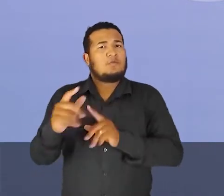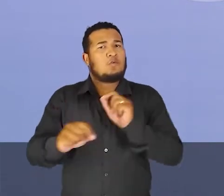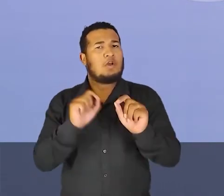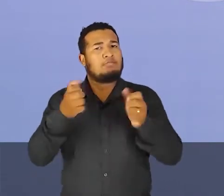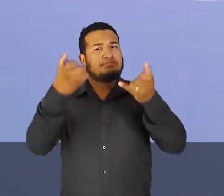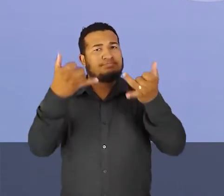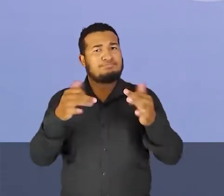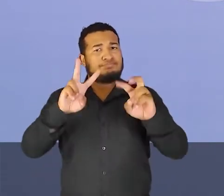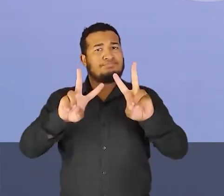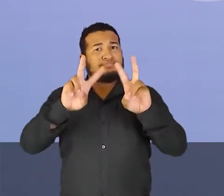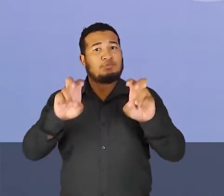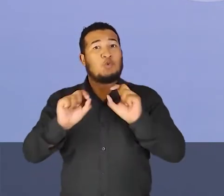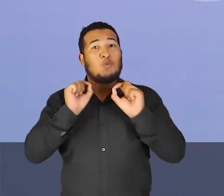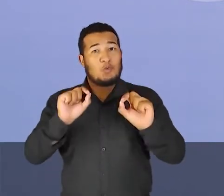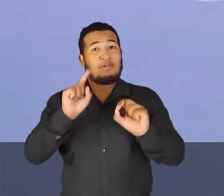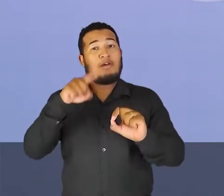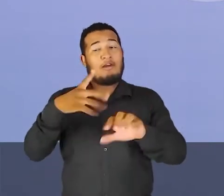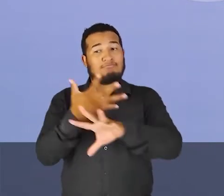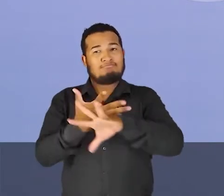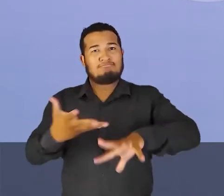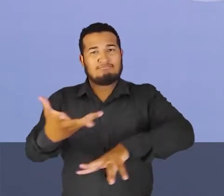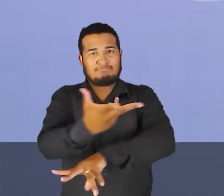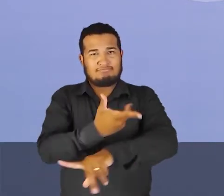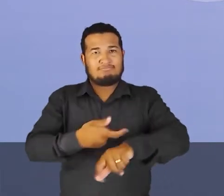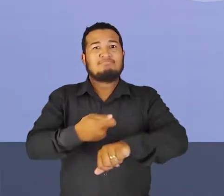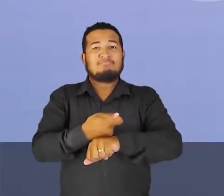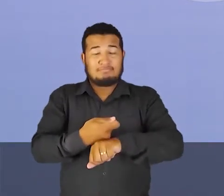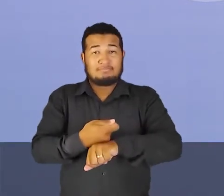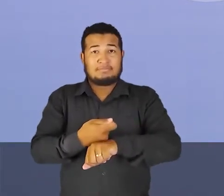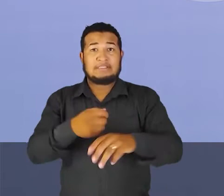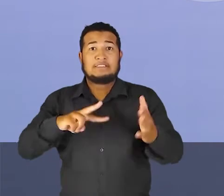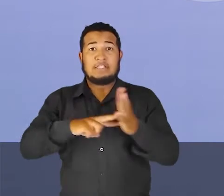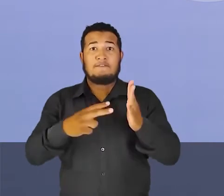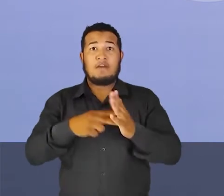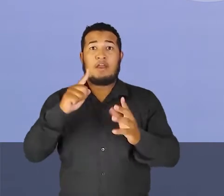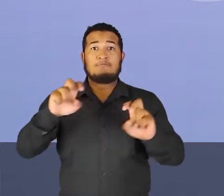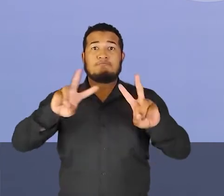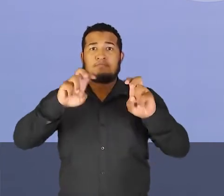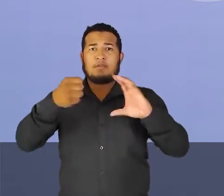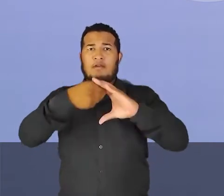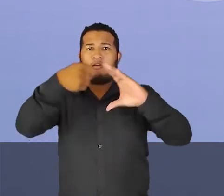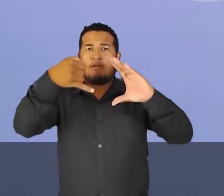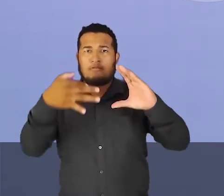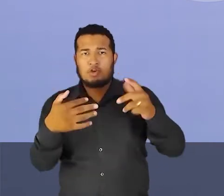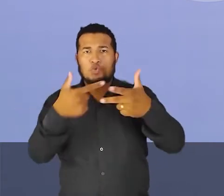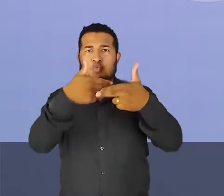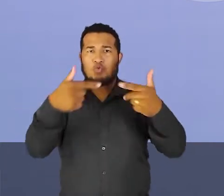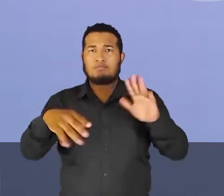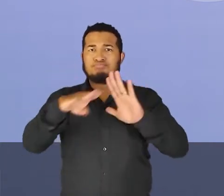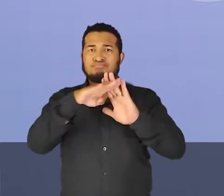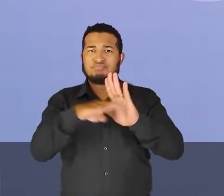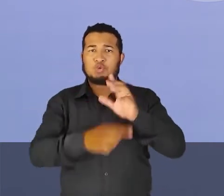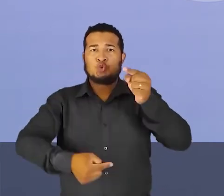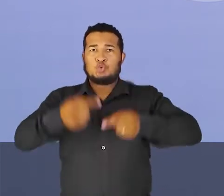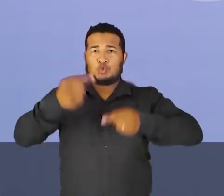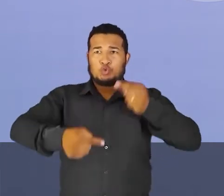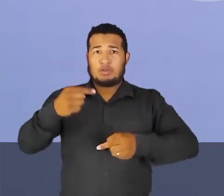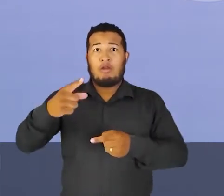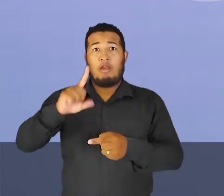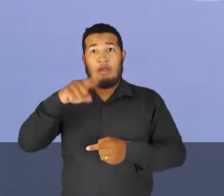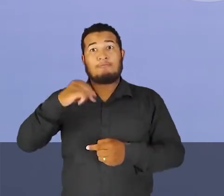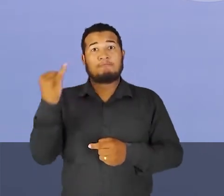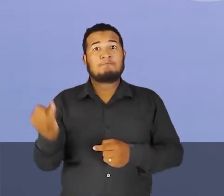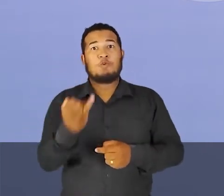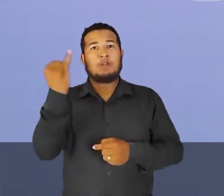hoje, nós vamos falar um pouquinho sobre temas integradores. Falamos então sobre aspectos, sobre abordagens, sobre discussões que